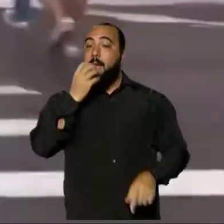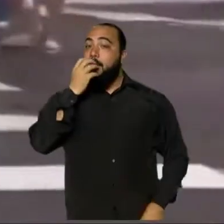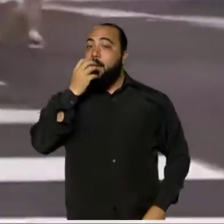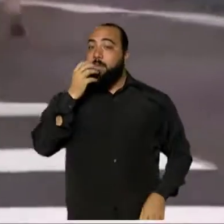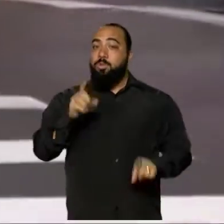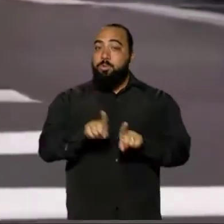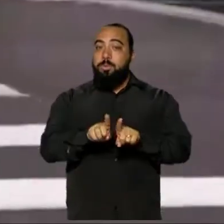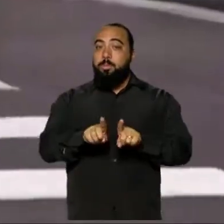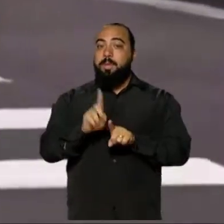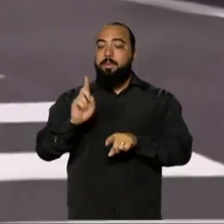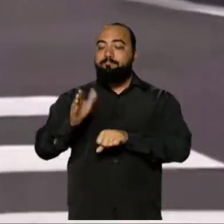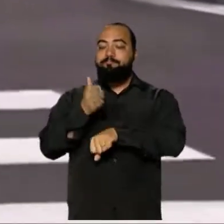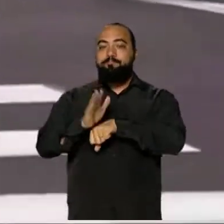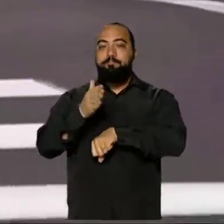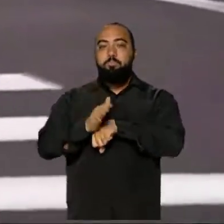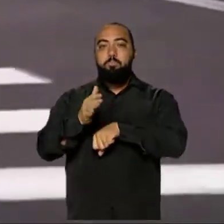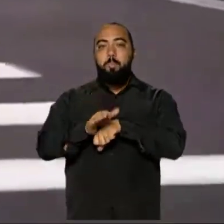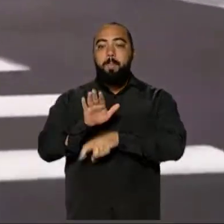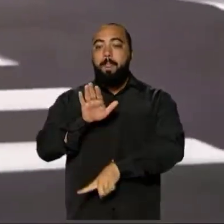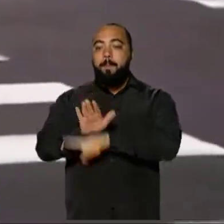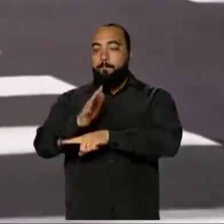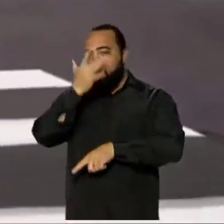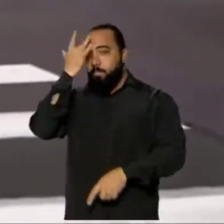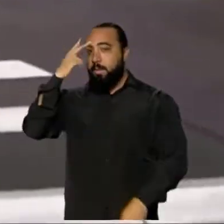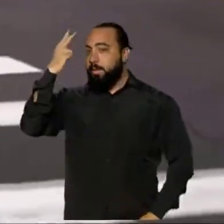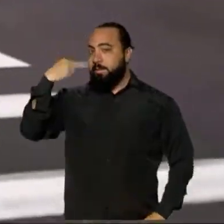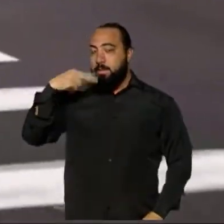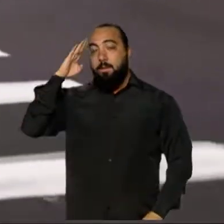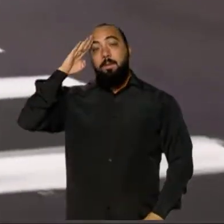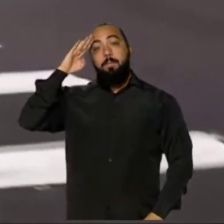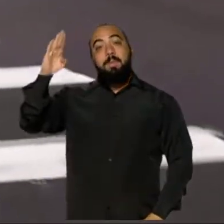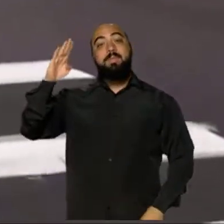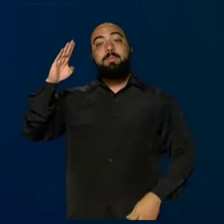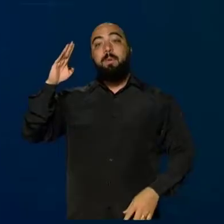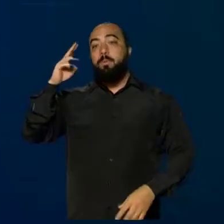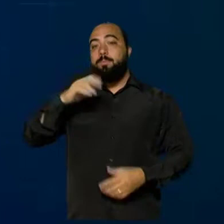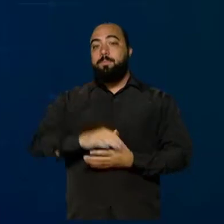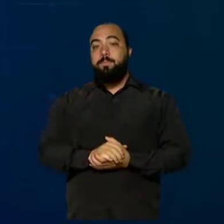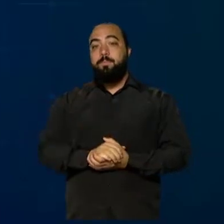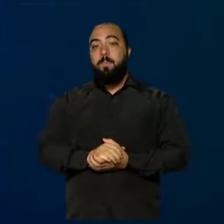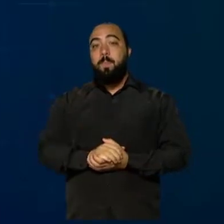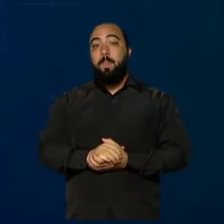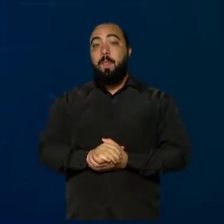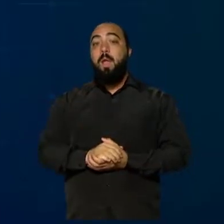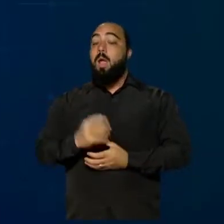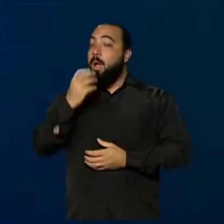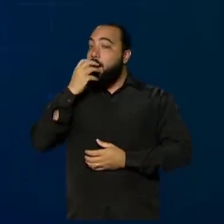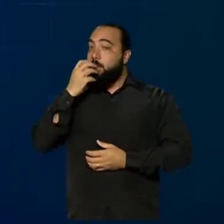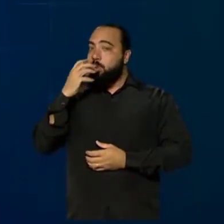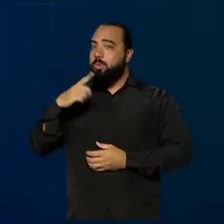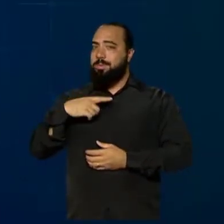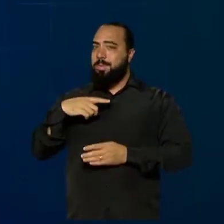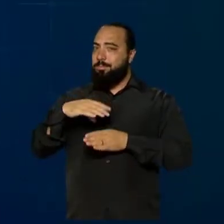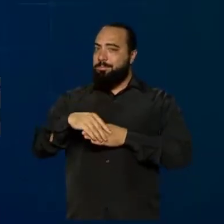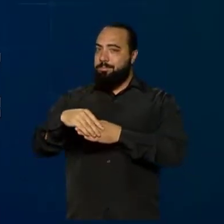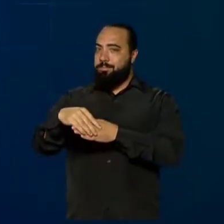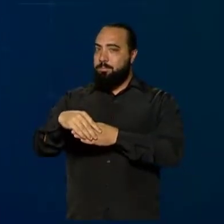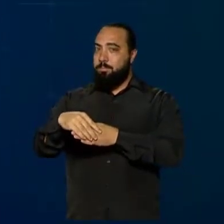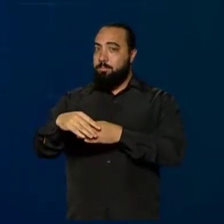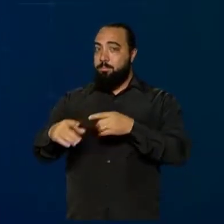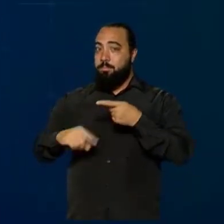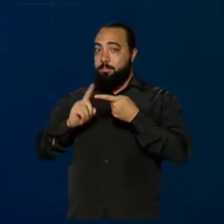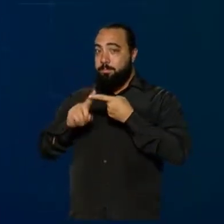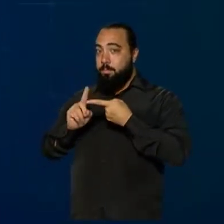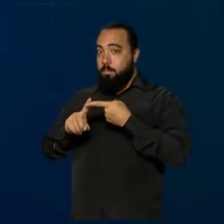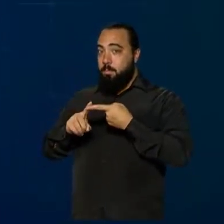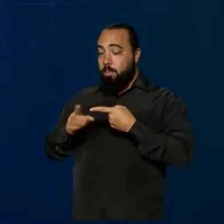que orientam pessoas com deficiência, principalmente a visual. Os cães-guia têm muitas funções. Guiar seu dono